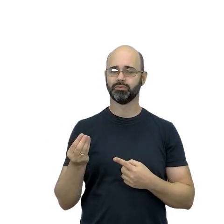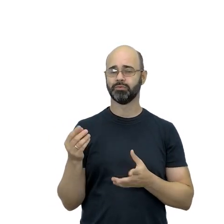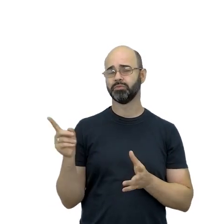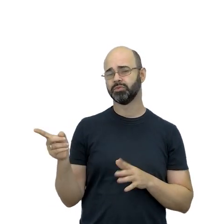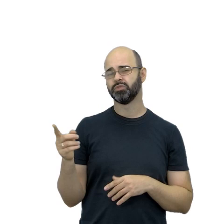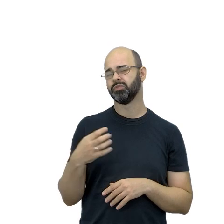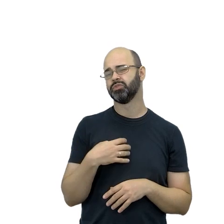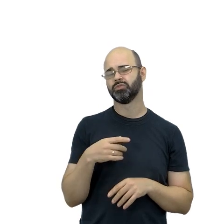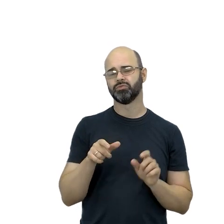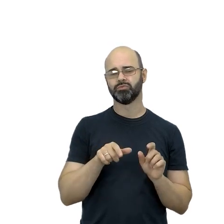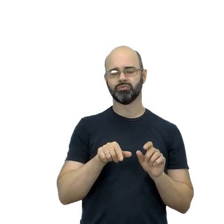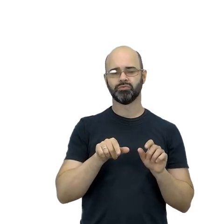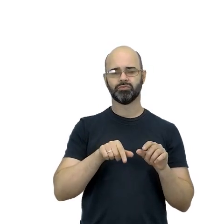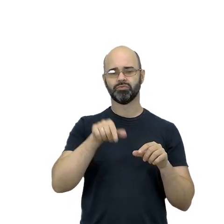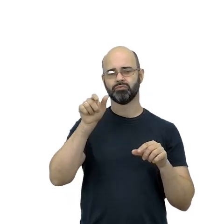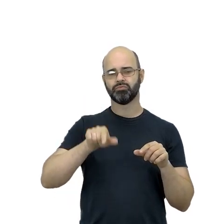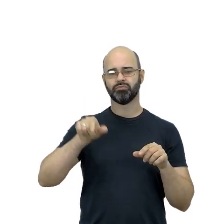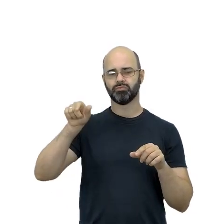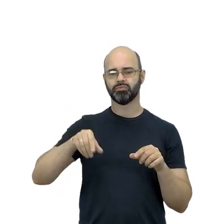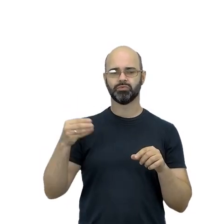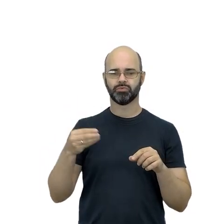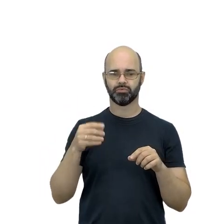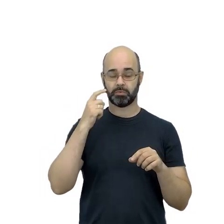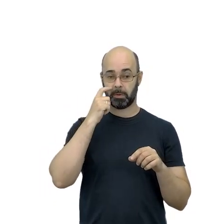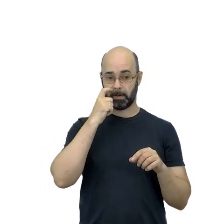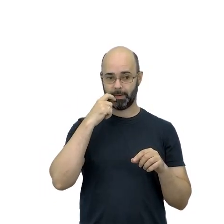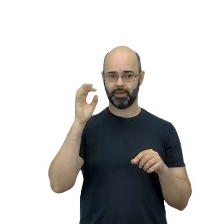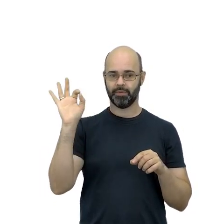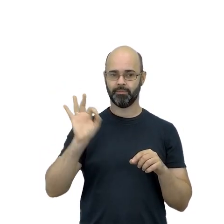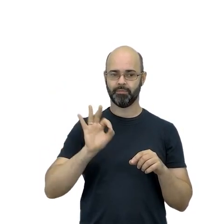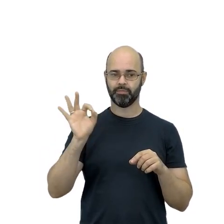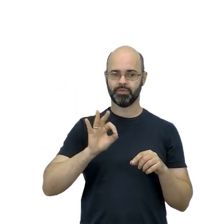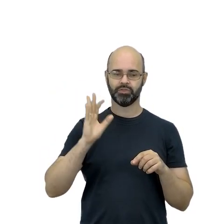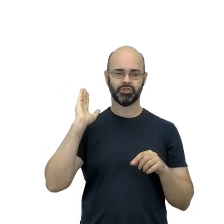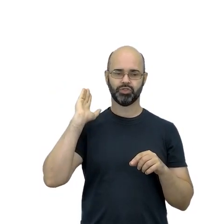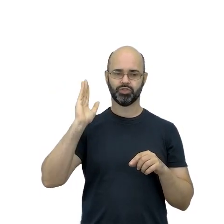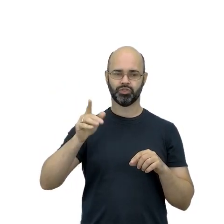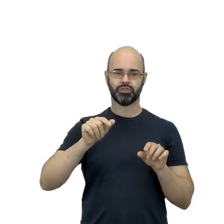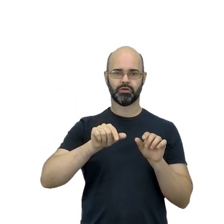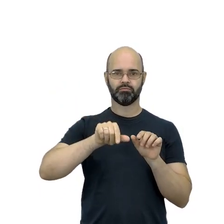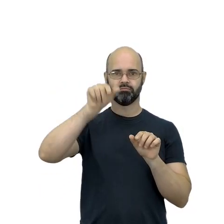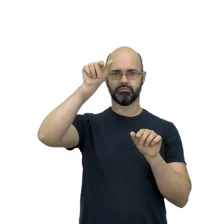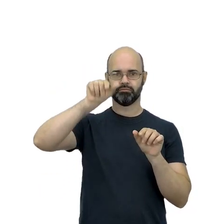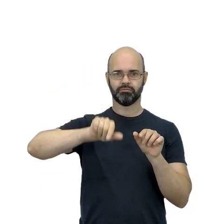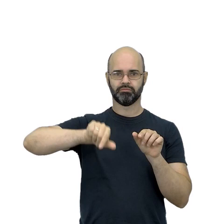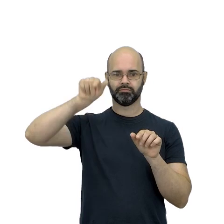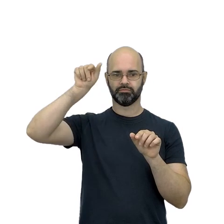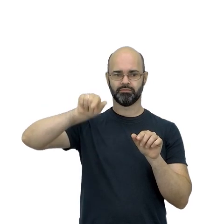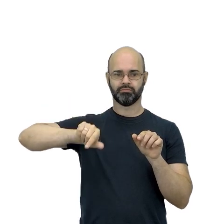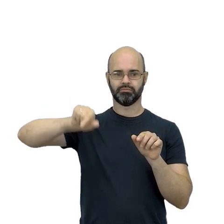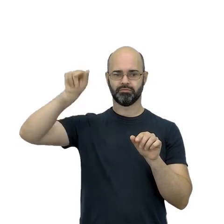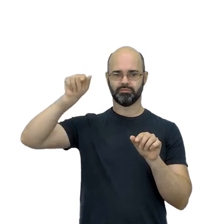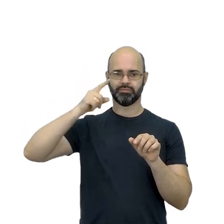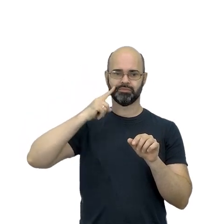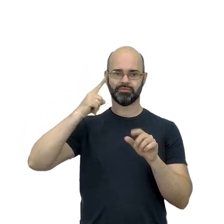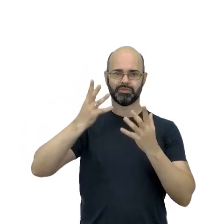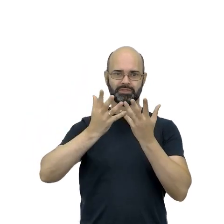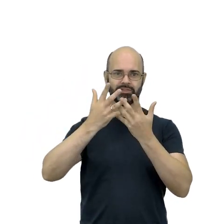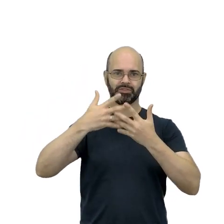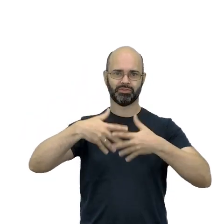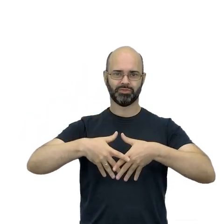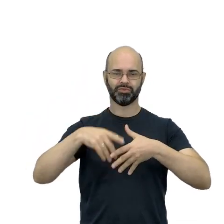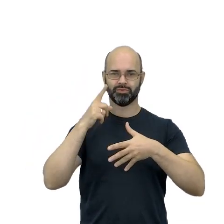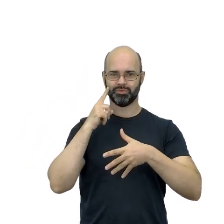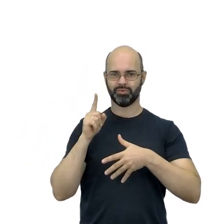de construção do gráfico, ele trouxe a porcentagem aqui diretamente, né, na estrutura